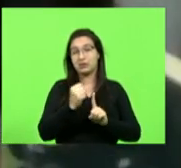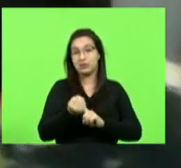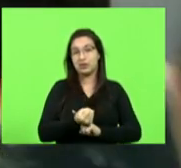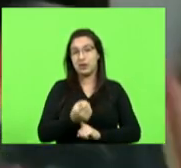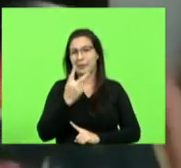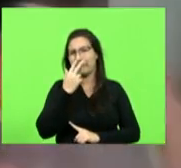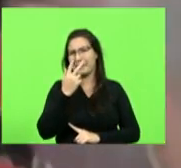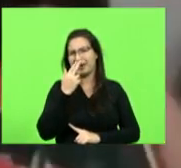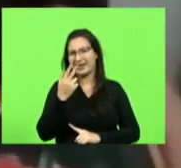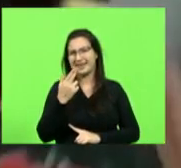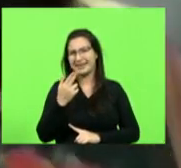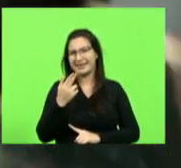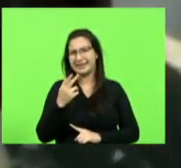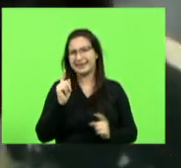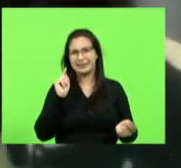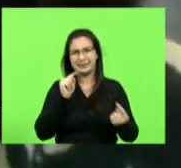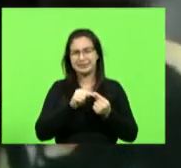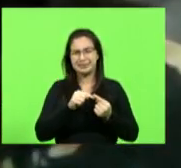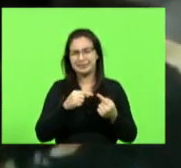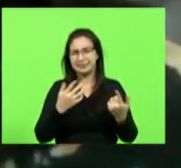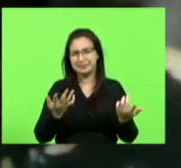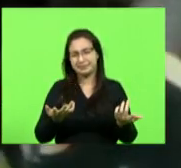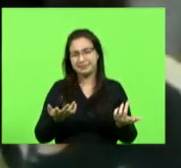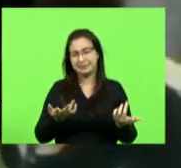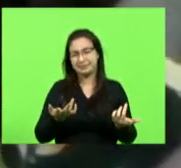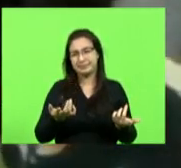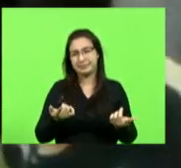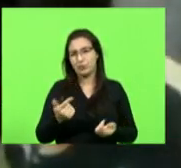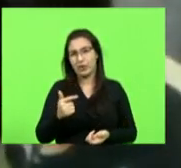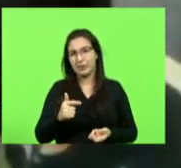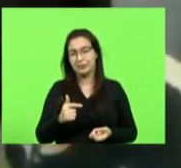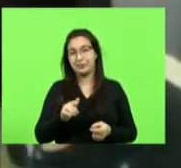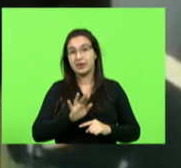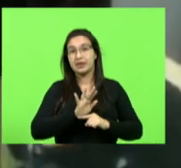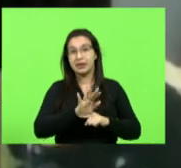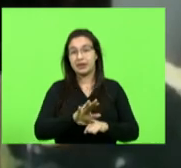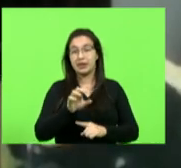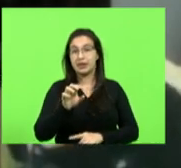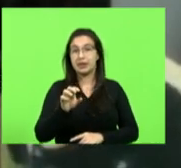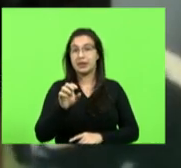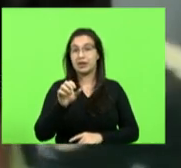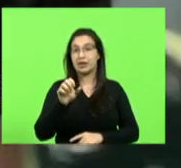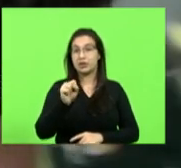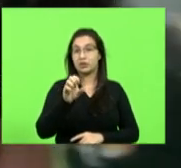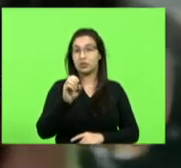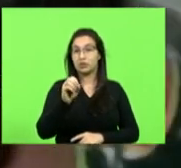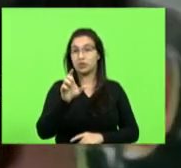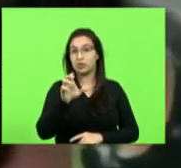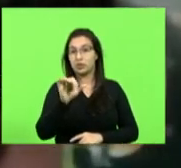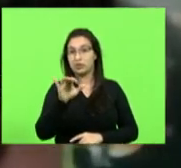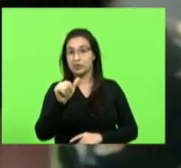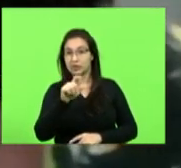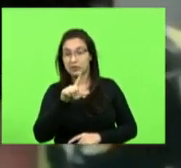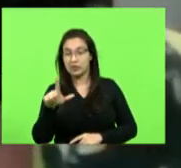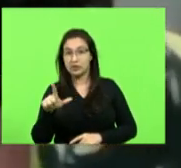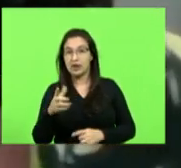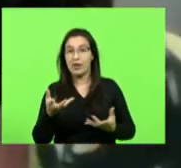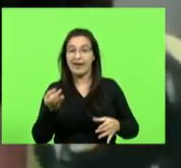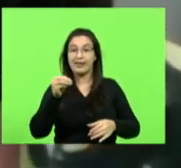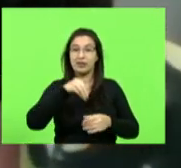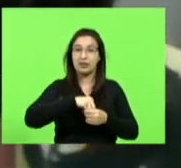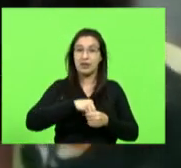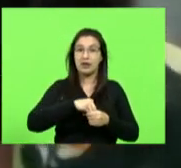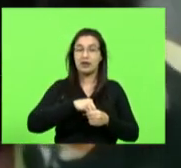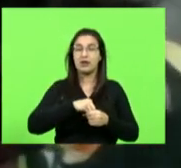mas não termina que não é, né? Assistência social é uma política pública que integra a seguridade social